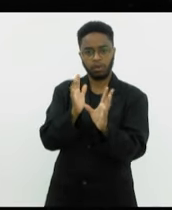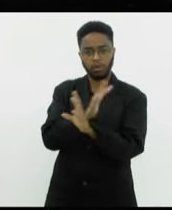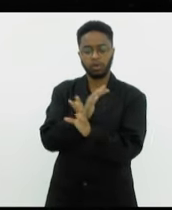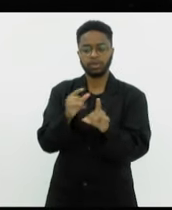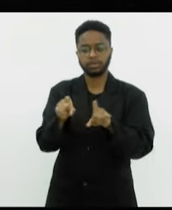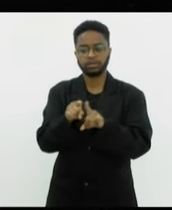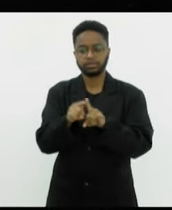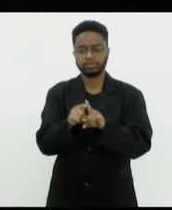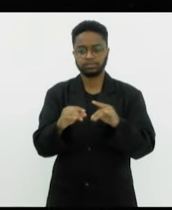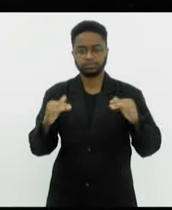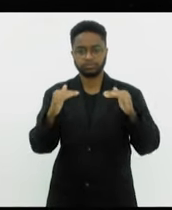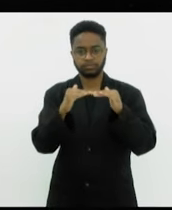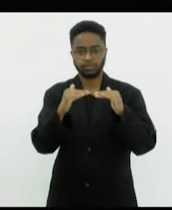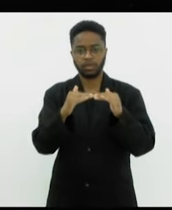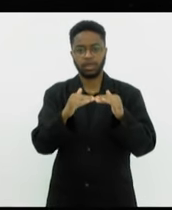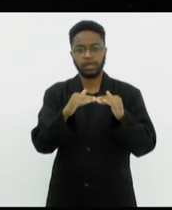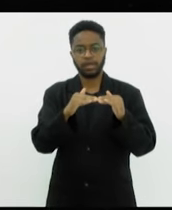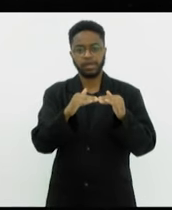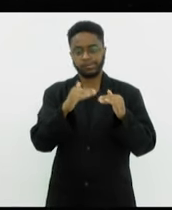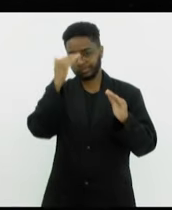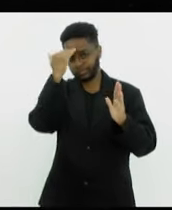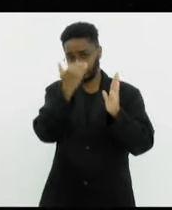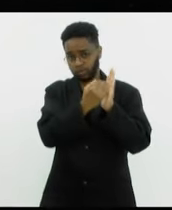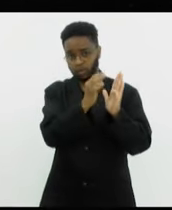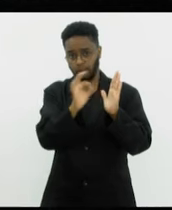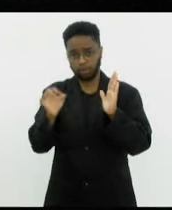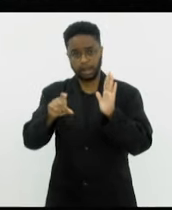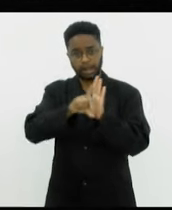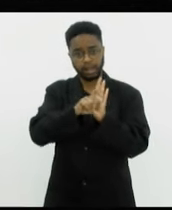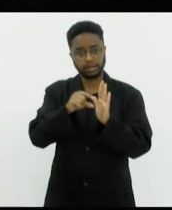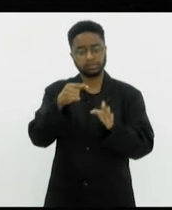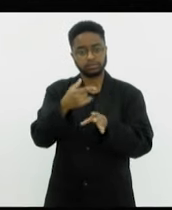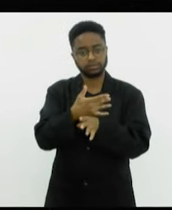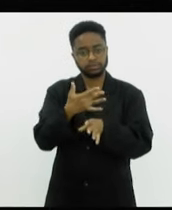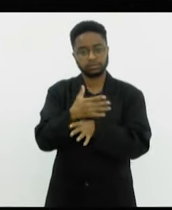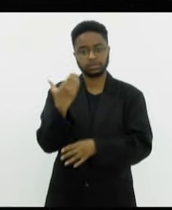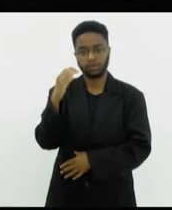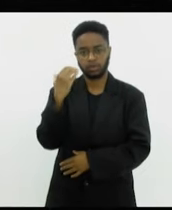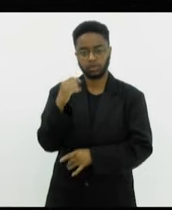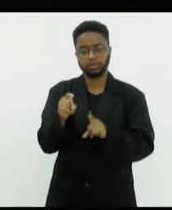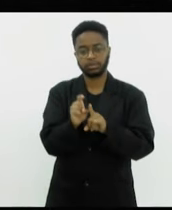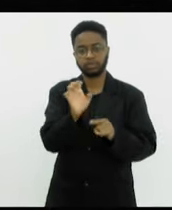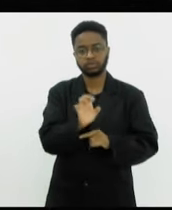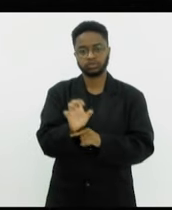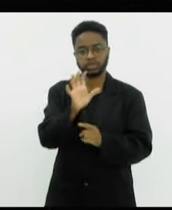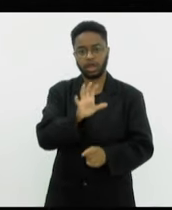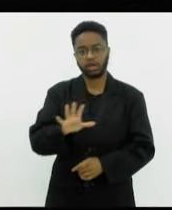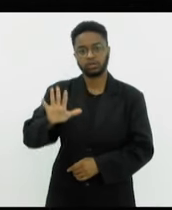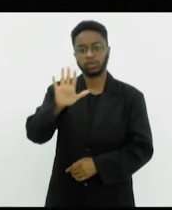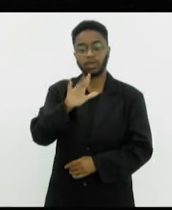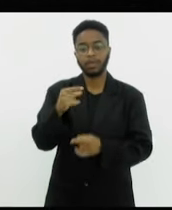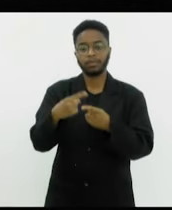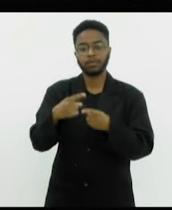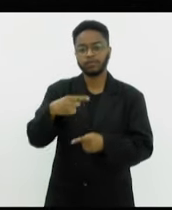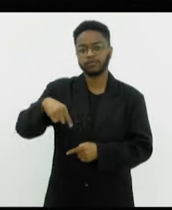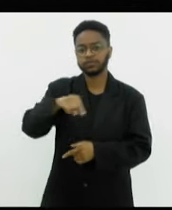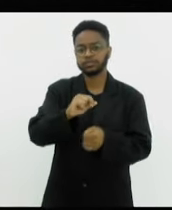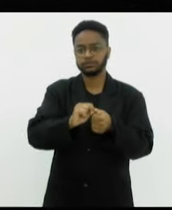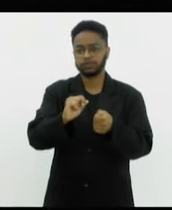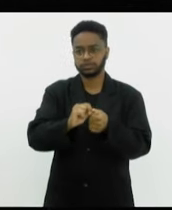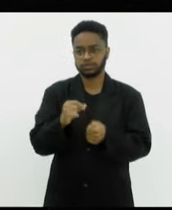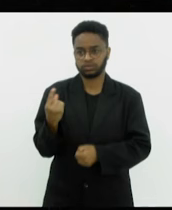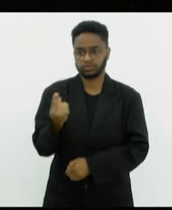com a ilegalidade dentro da nossa cidade, dentro da cidade de Niterói, e a nível de Estado. Porque o que vocês fizeram